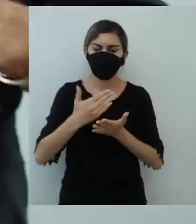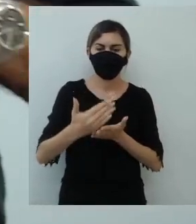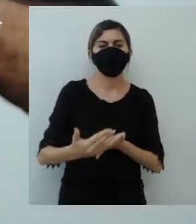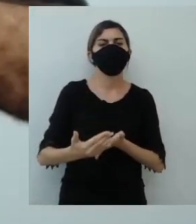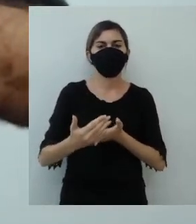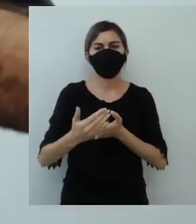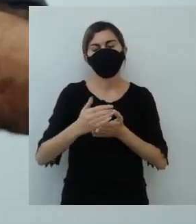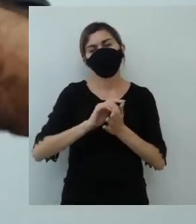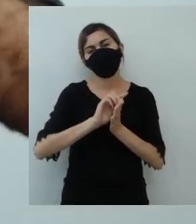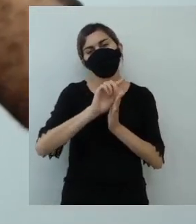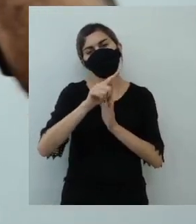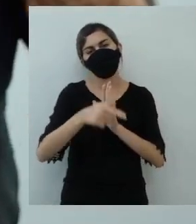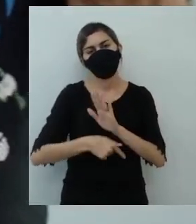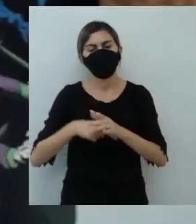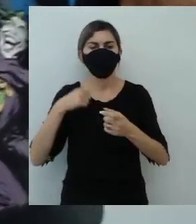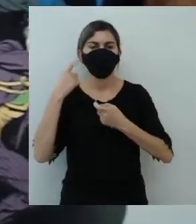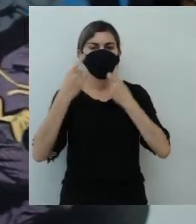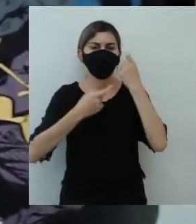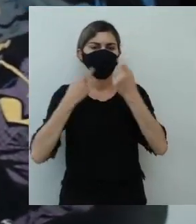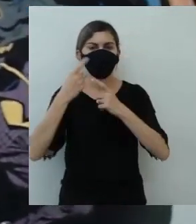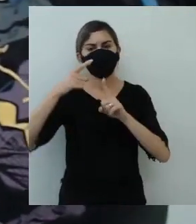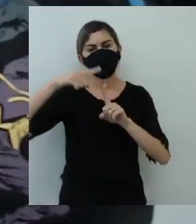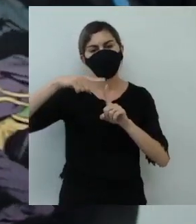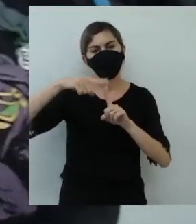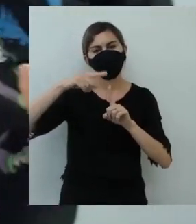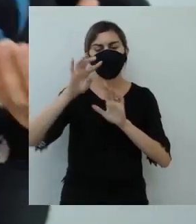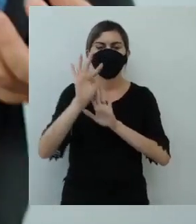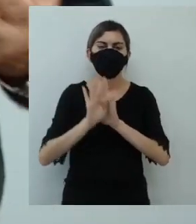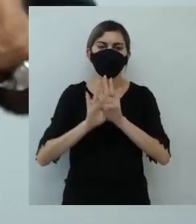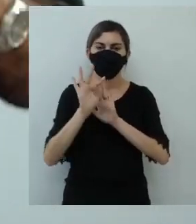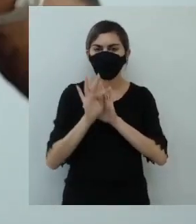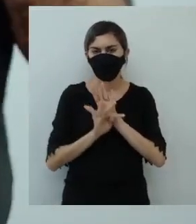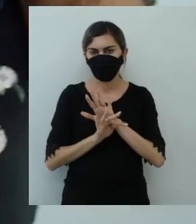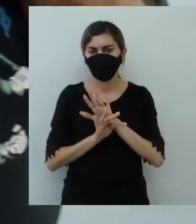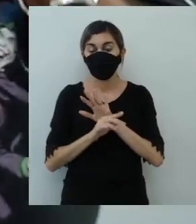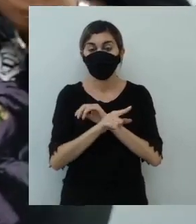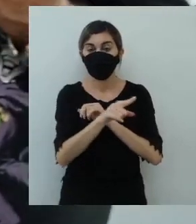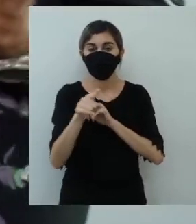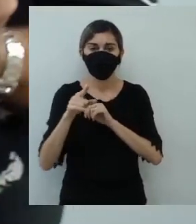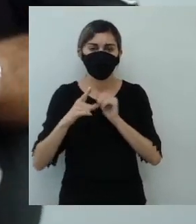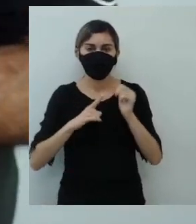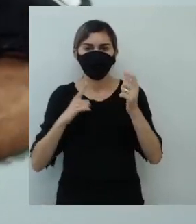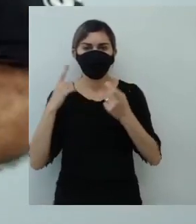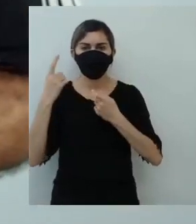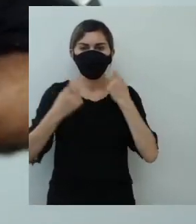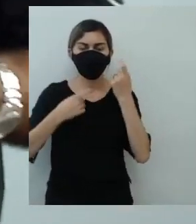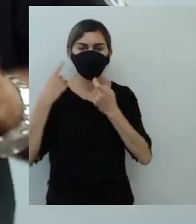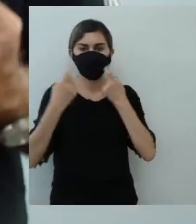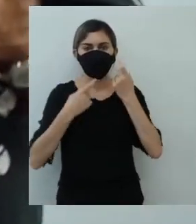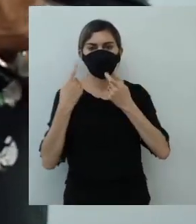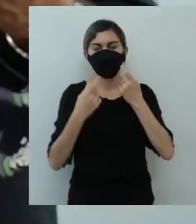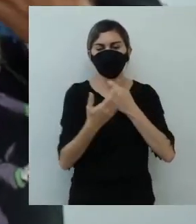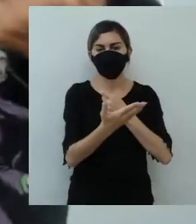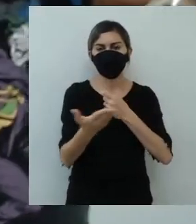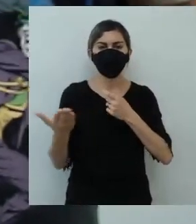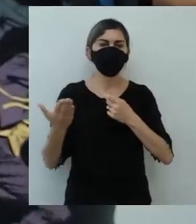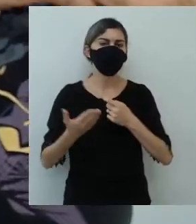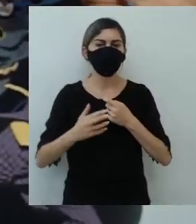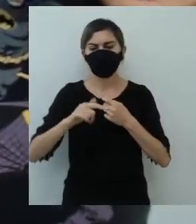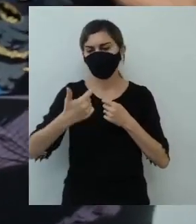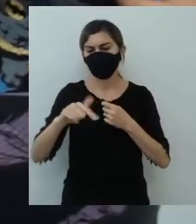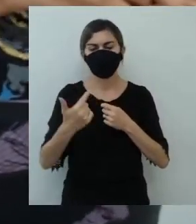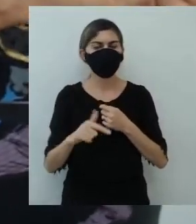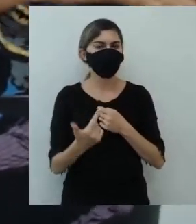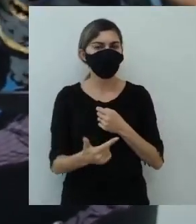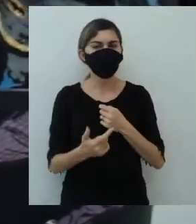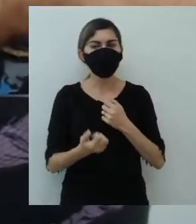no gênero, na preocupação com o tipo de texto. Você vai ter preocupações que você não